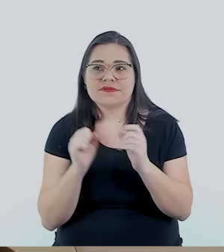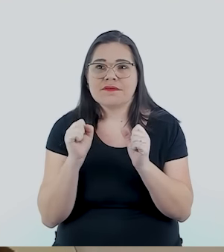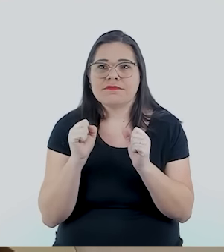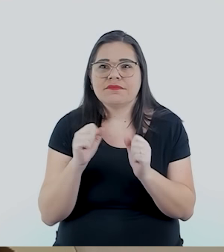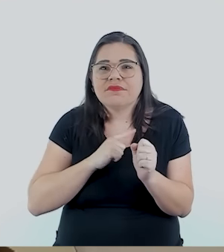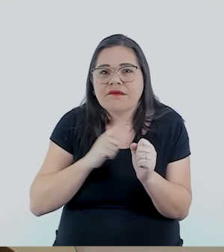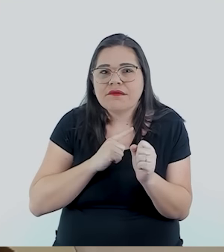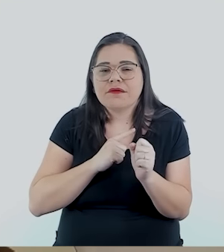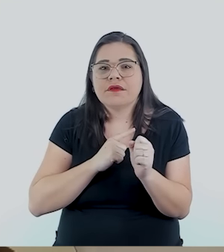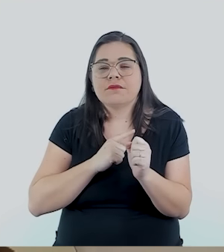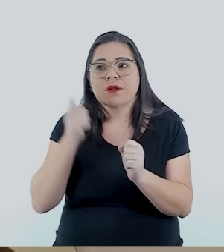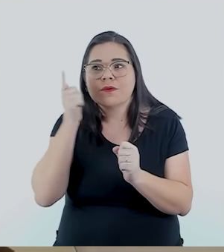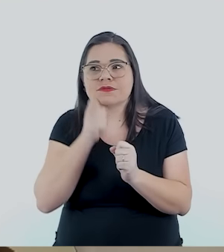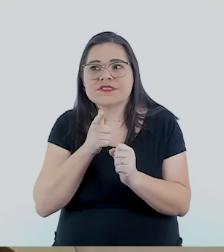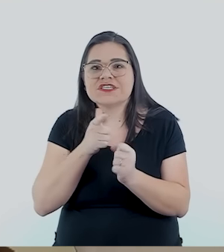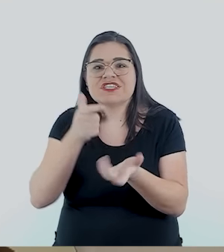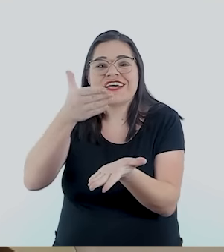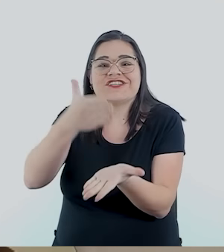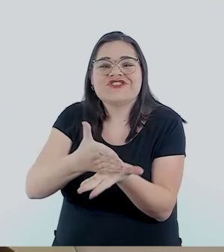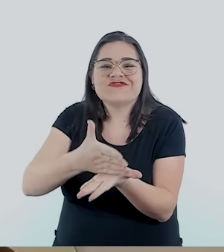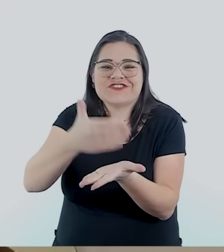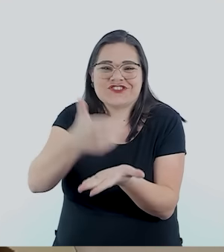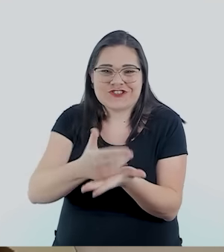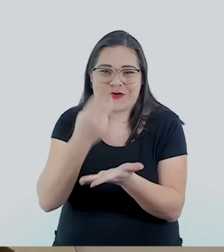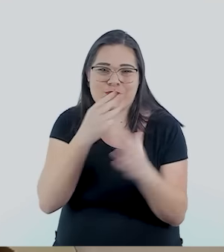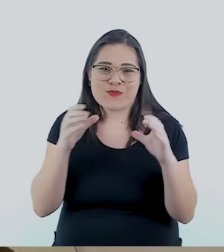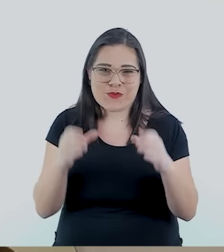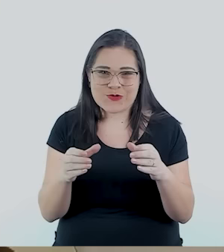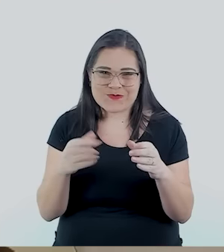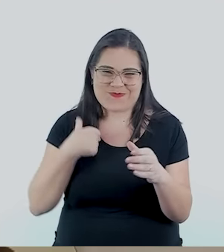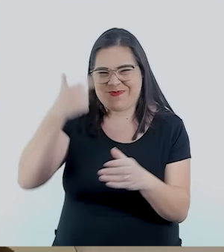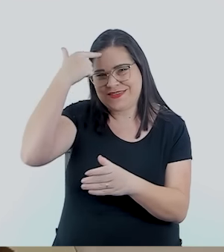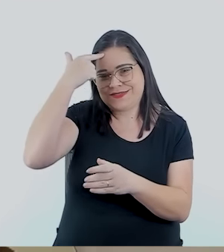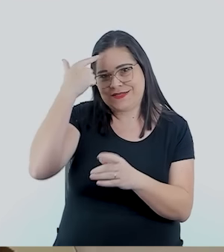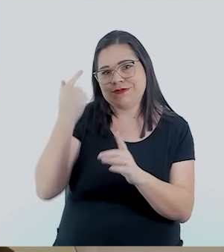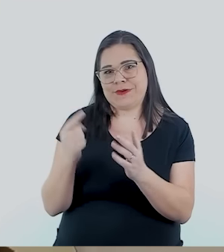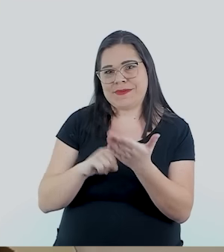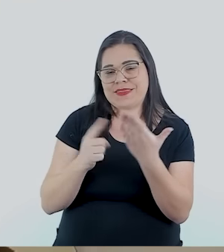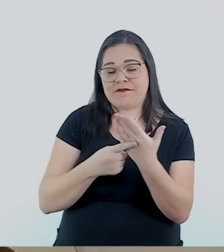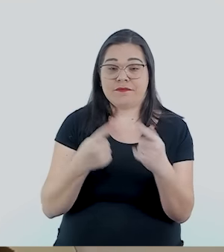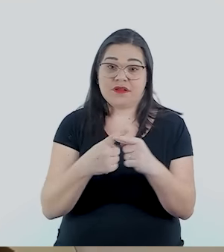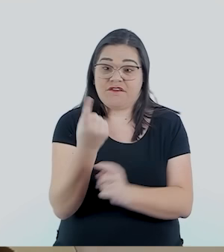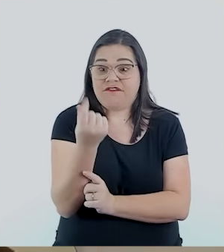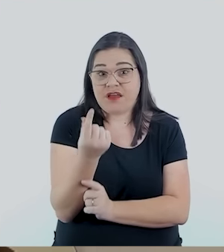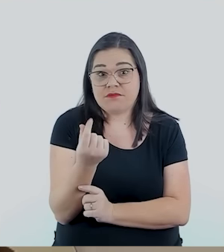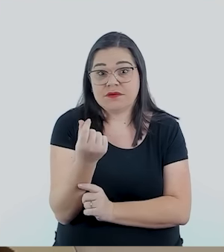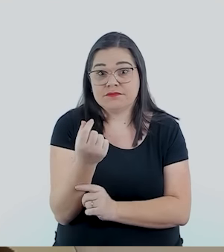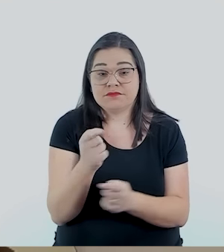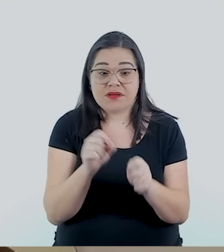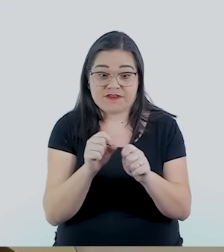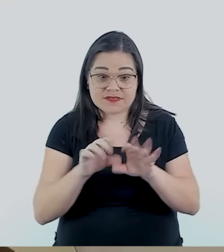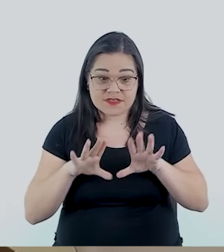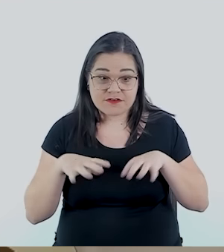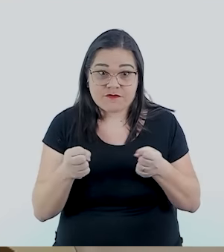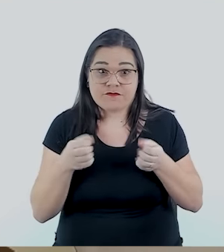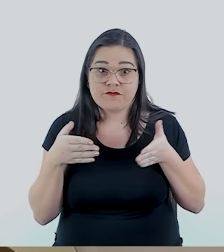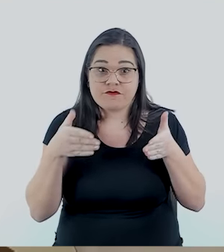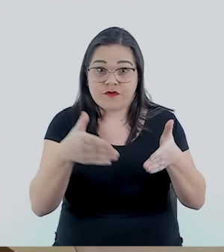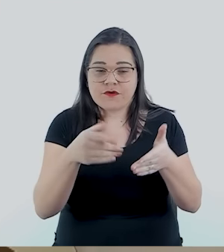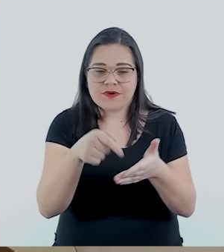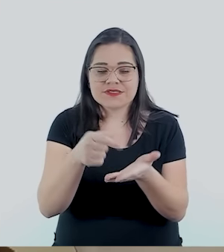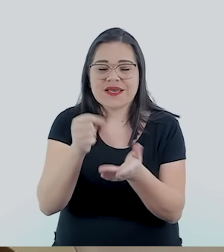para poder repartir o bolo quando ela a gente sabe que a verba geralmente não é é muita coisa para dedicar para isso e quando ela vai